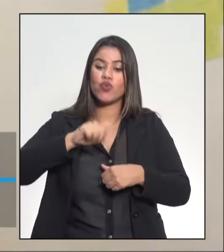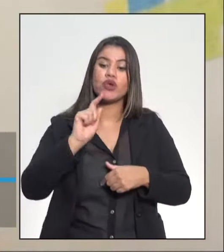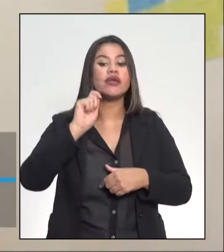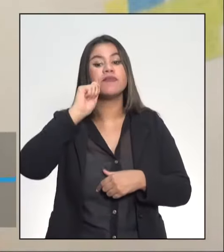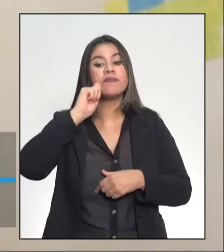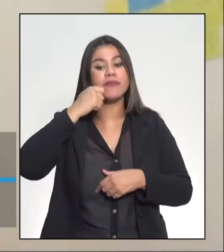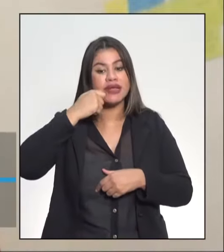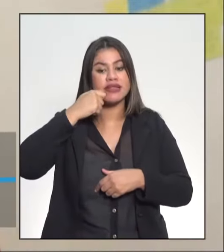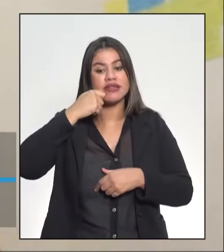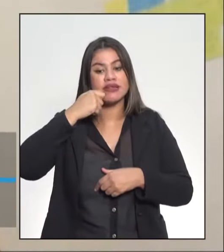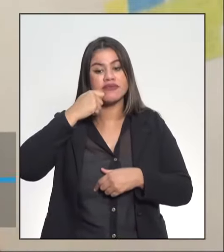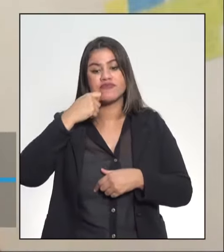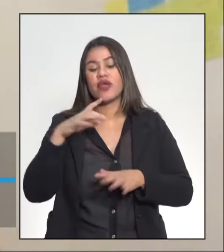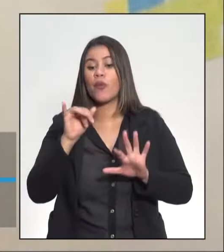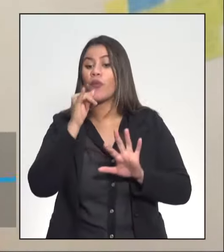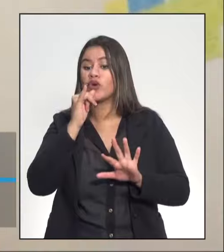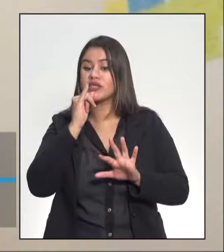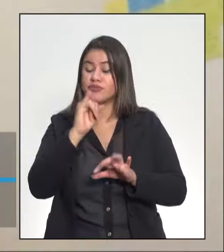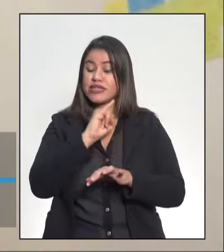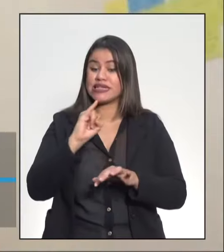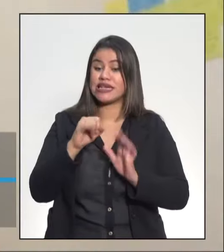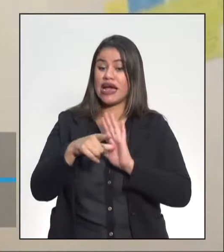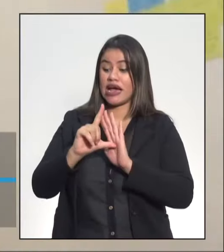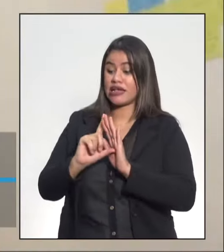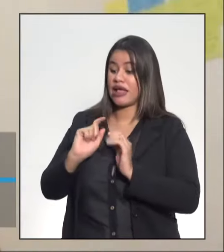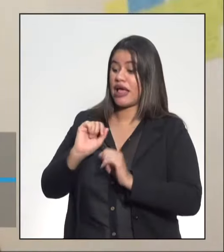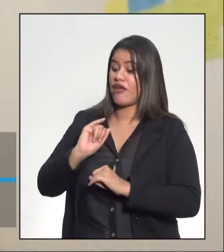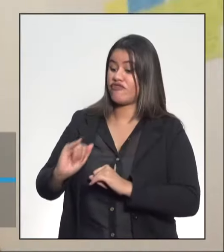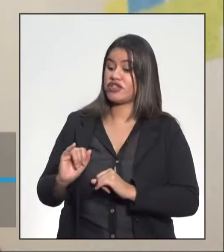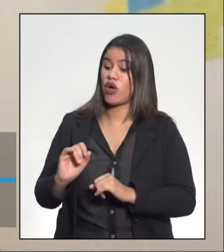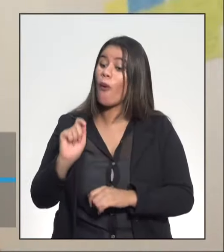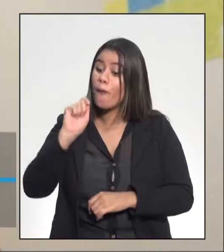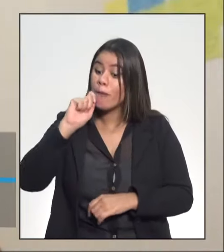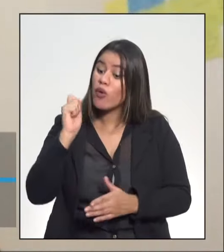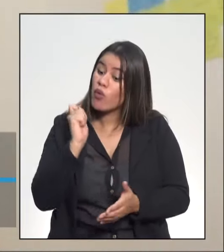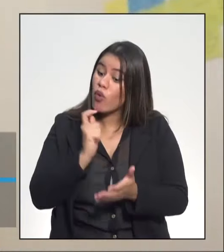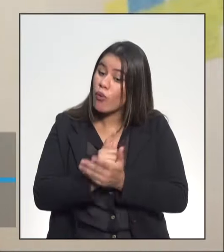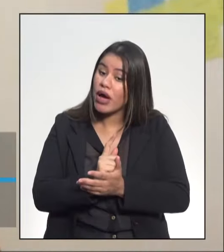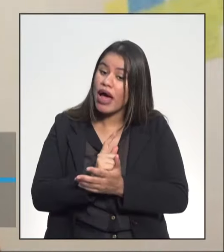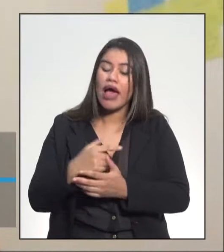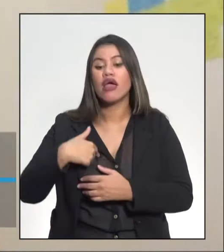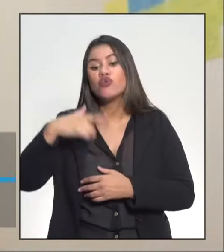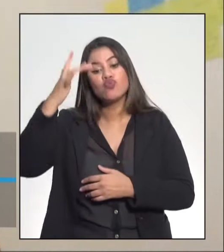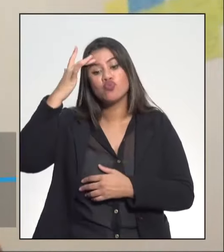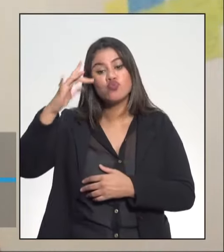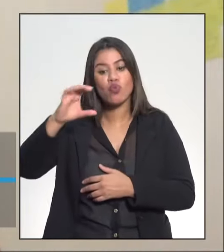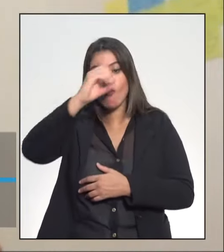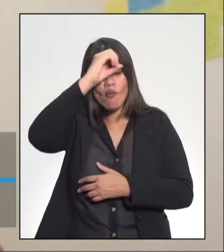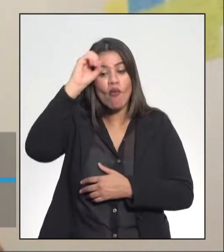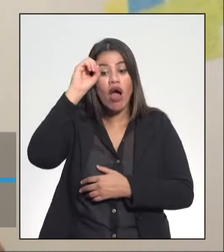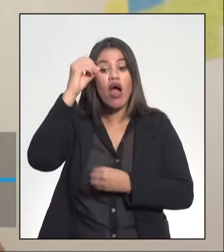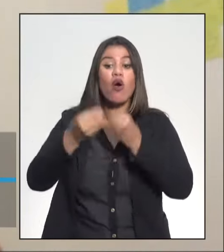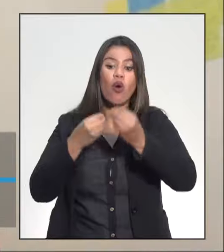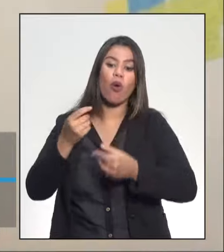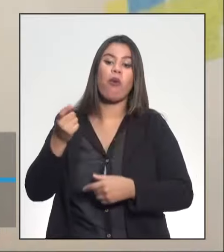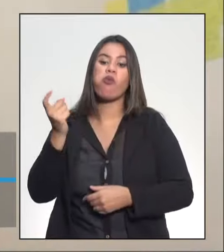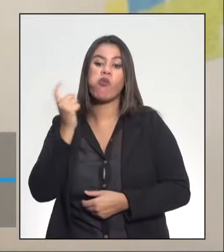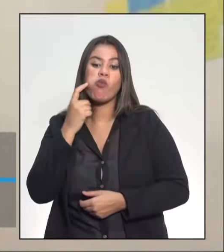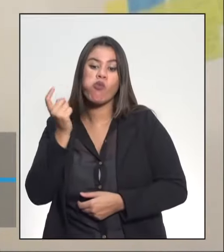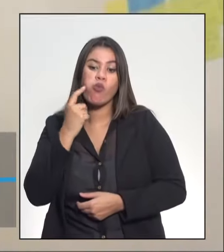pão, eu não ia pensar duas vezes. Eu ia comprar bala, porque pra mim é mais interessante comprar doce do que comprar o pão. Então, eu tinha que ter uma